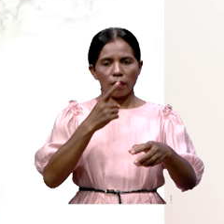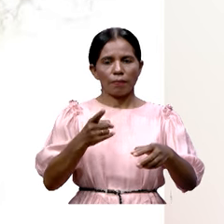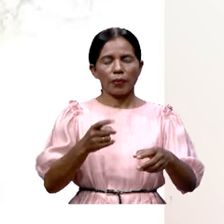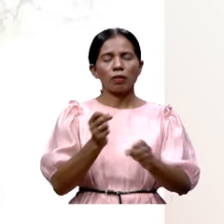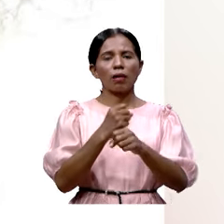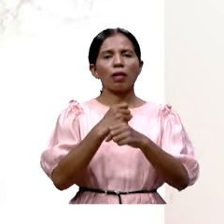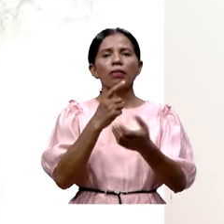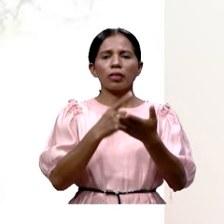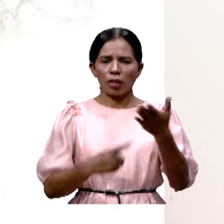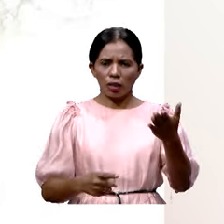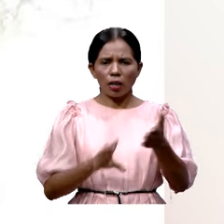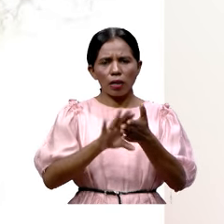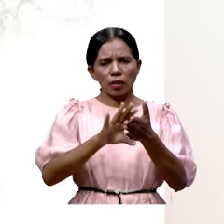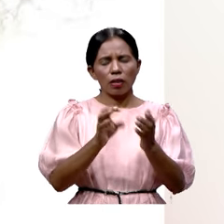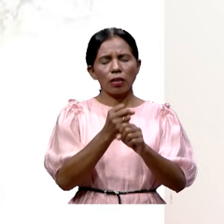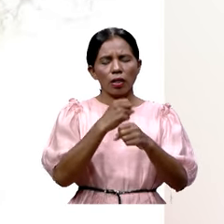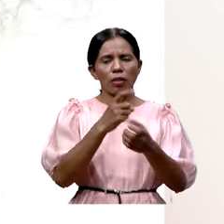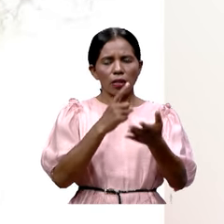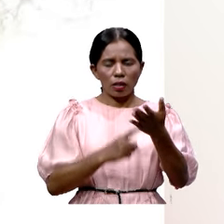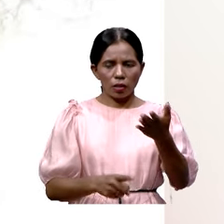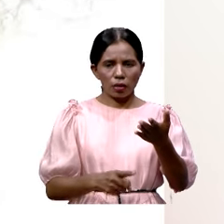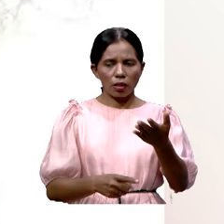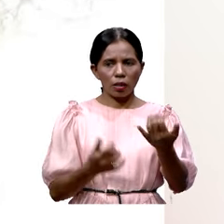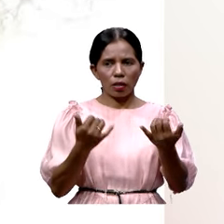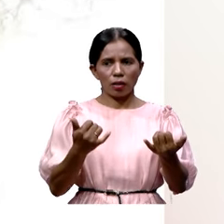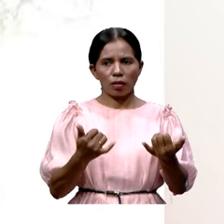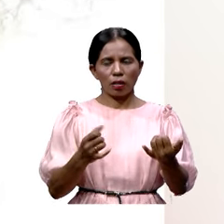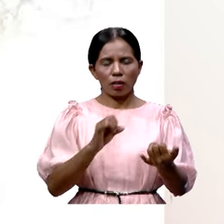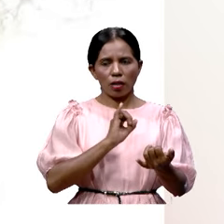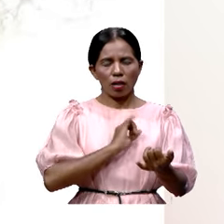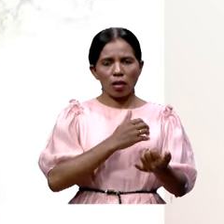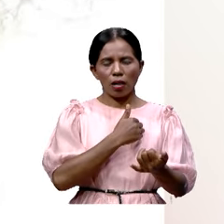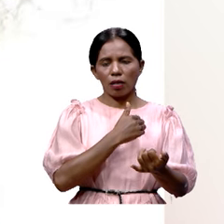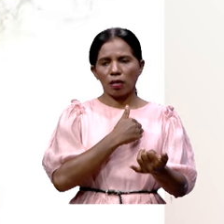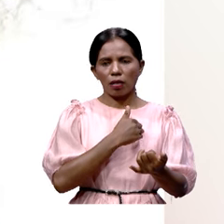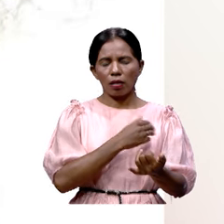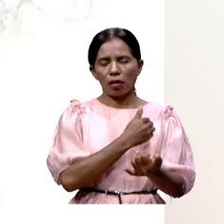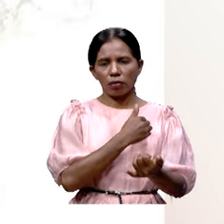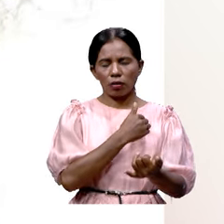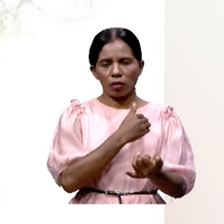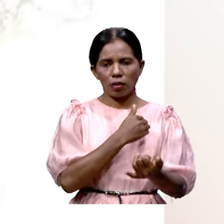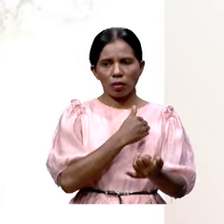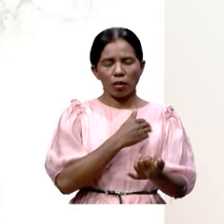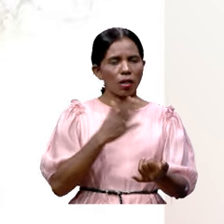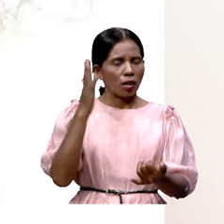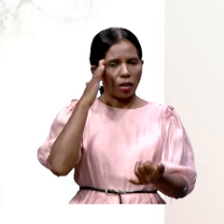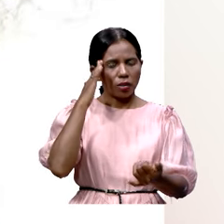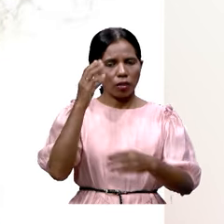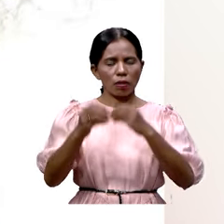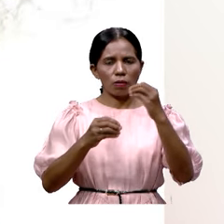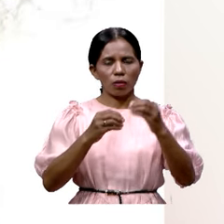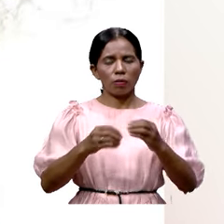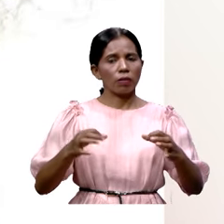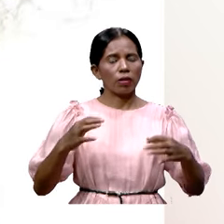ne ne at ove reforma nian hau dan au so in the reform hau sida u katen reform hau sida